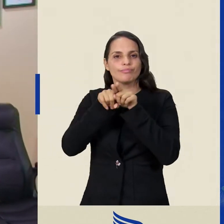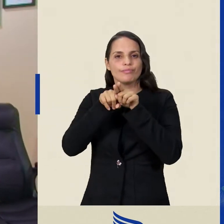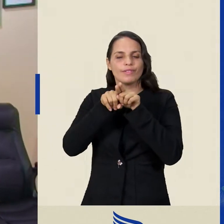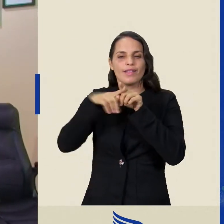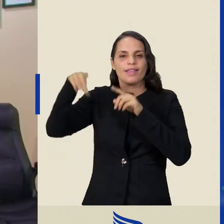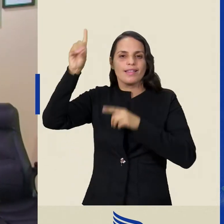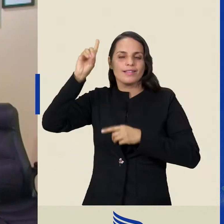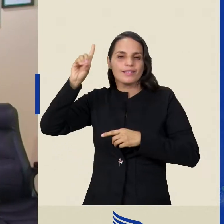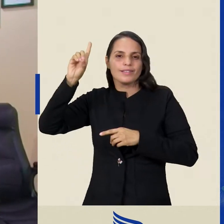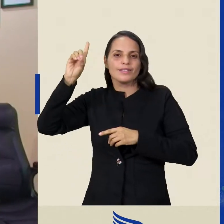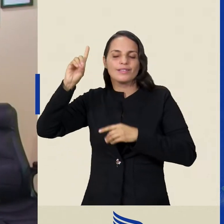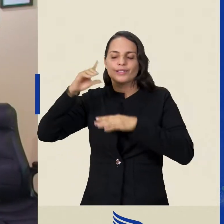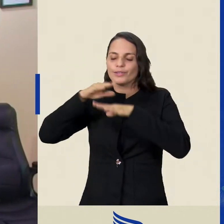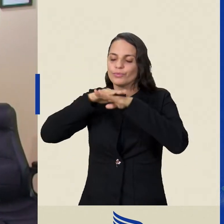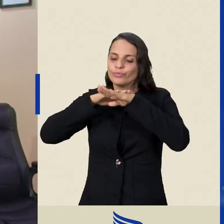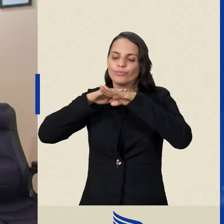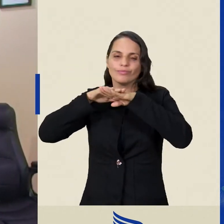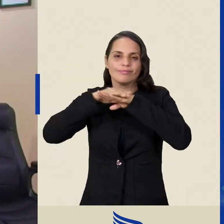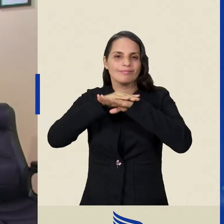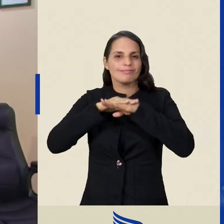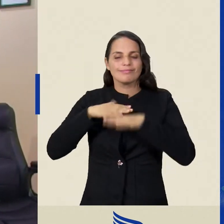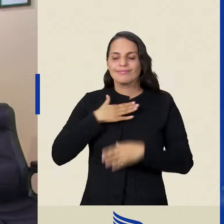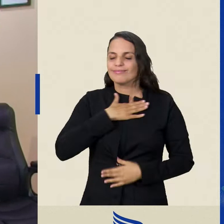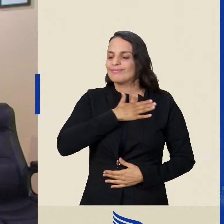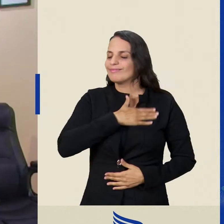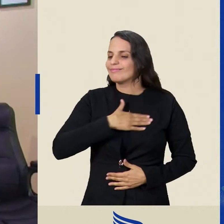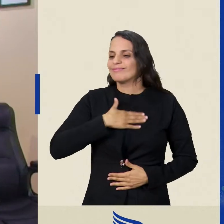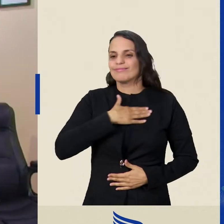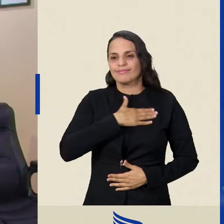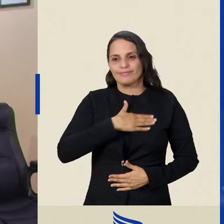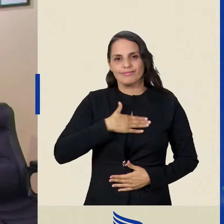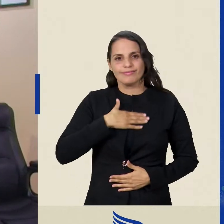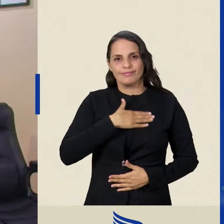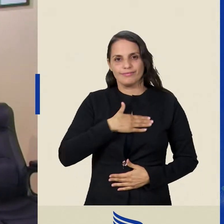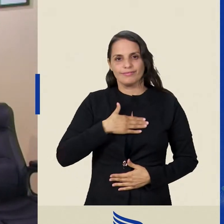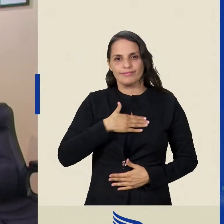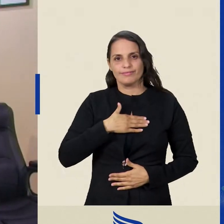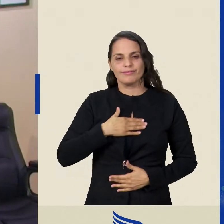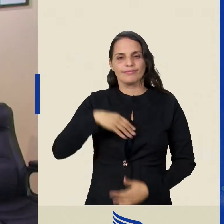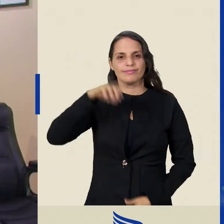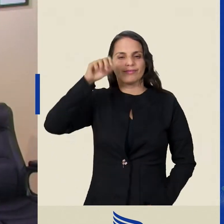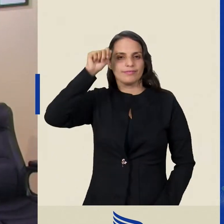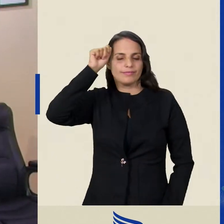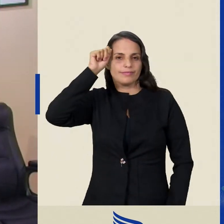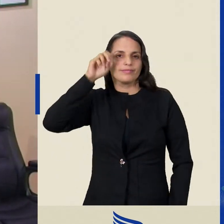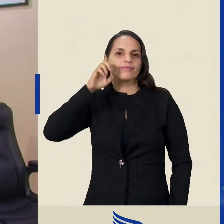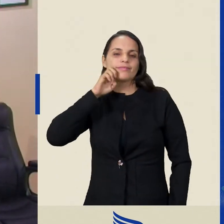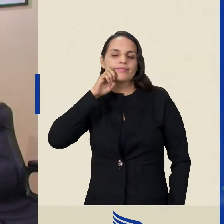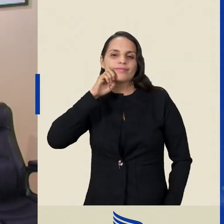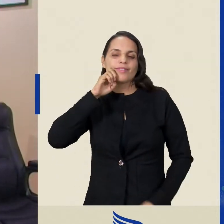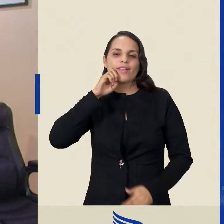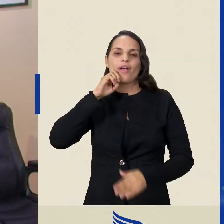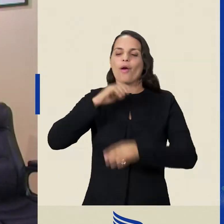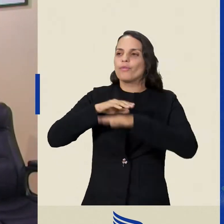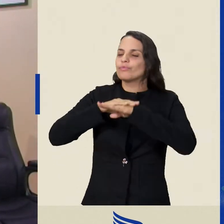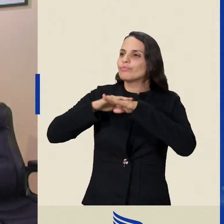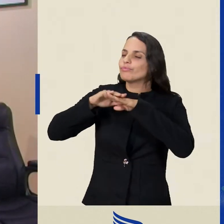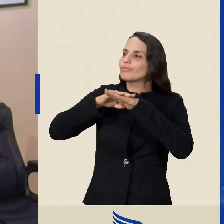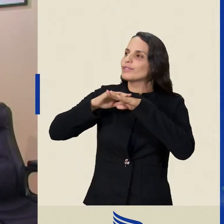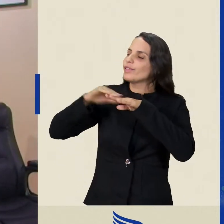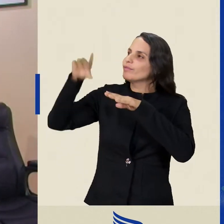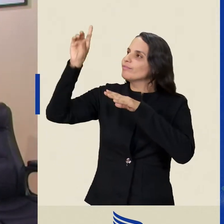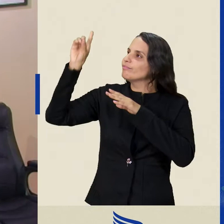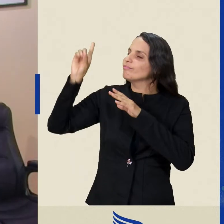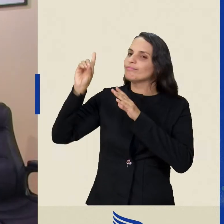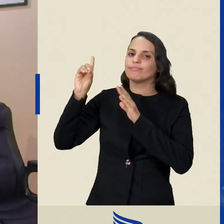em comunicar-se com os nossos primeiros pais, e eles podiam conversar pessoalmente com o seu Criador,